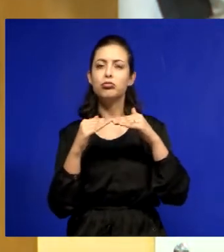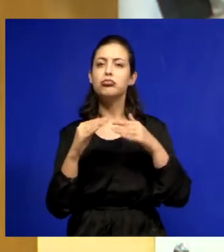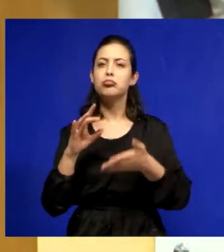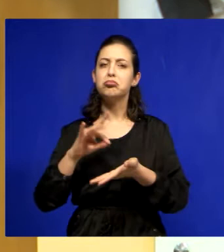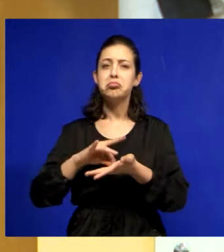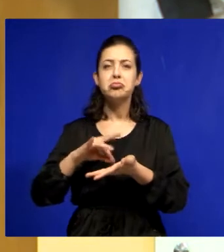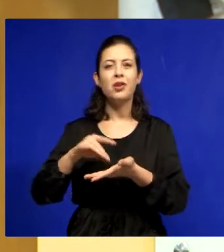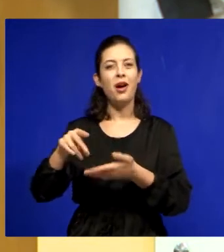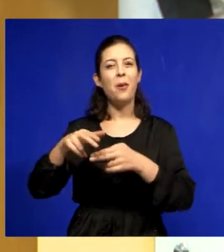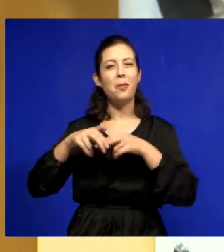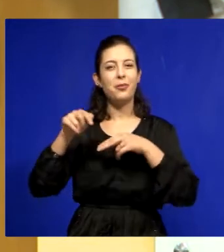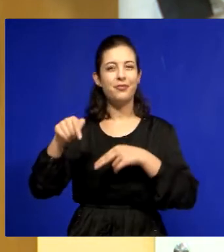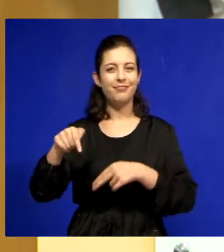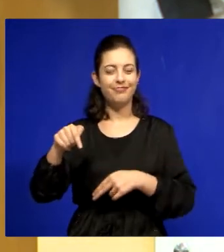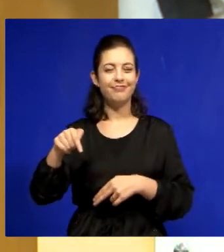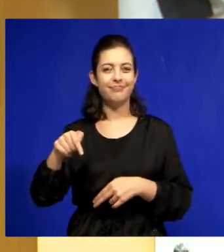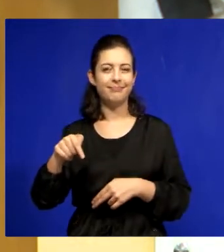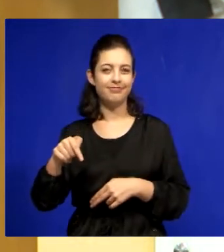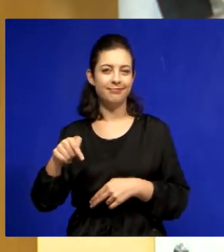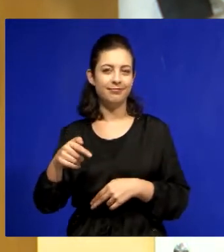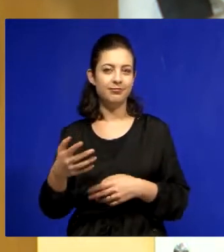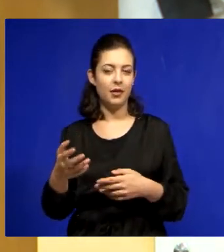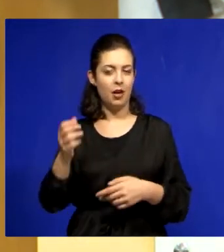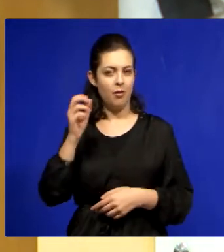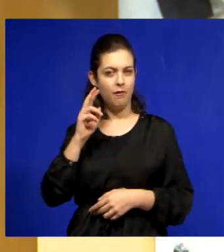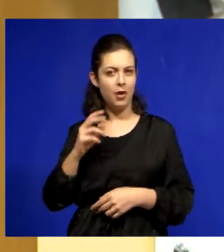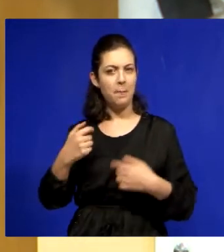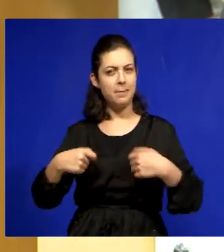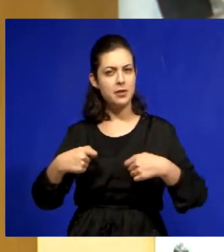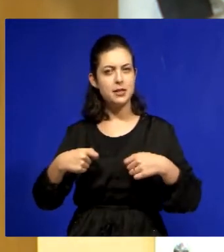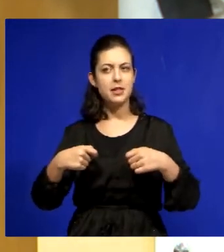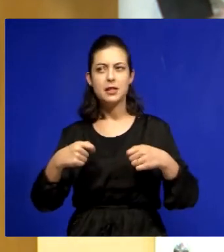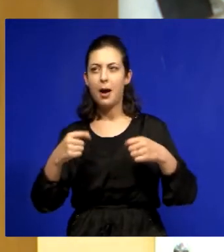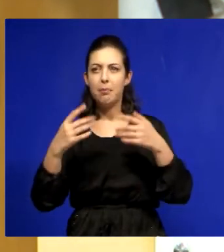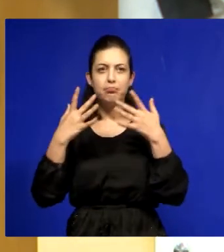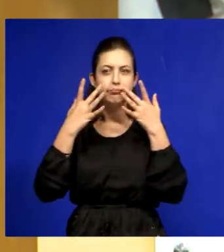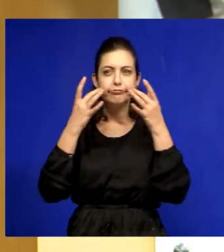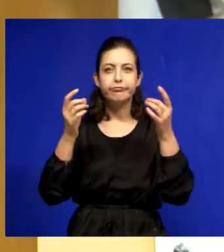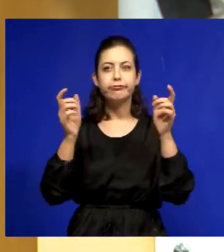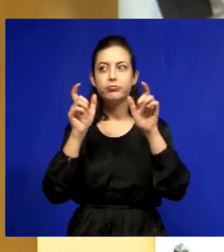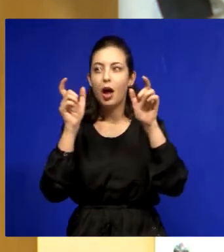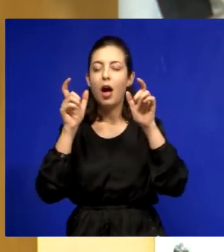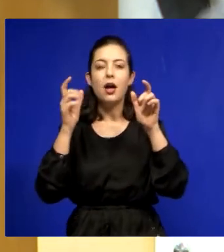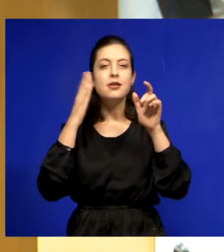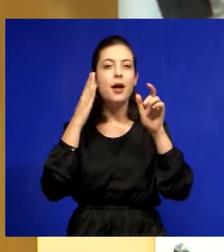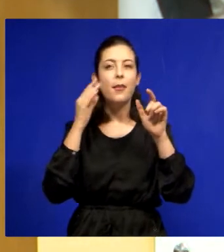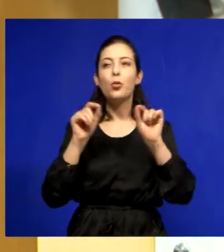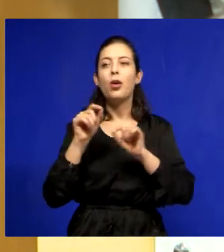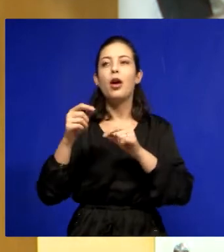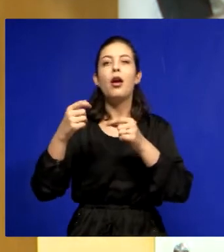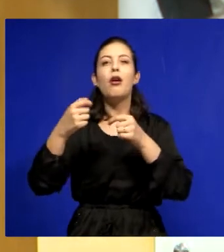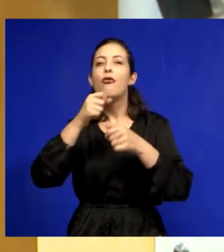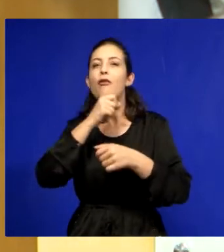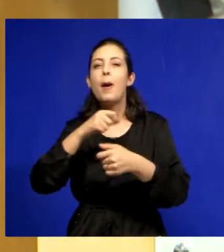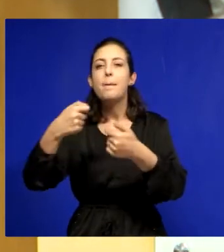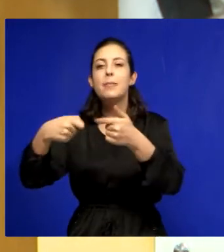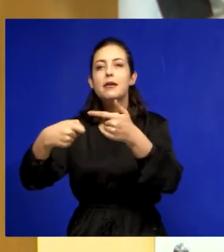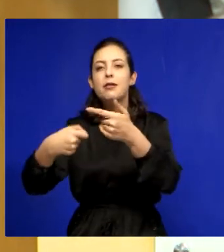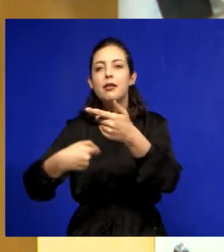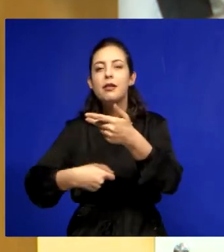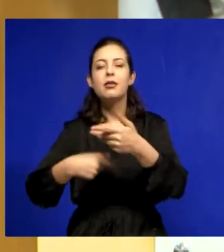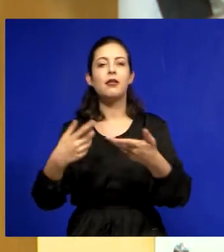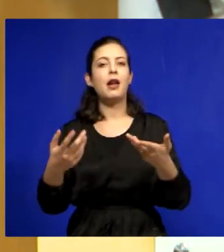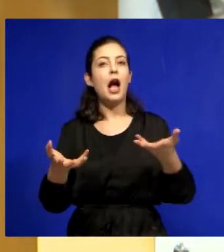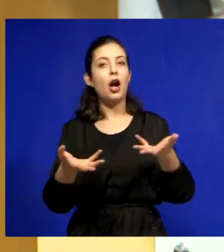para esse tipo de coisa né o vereador precisa antenado com essas necessidades do idoso porque terá agora a oportunidade